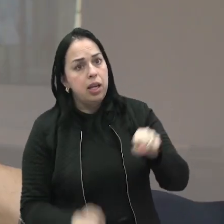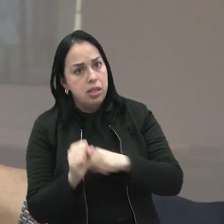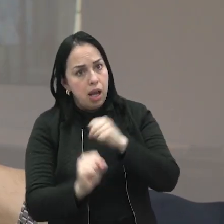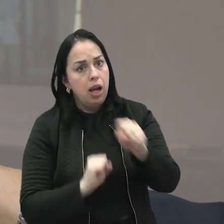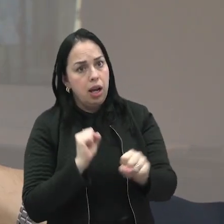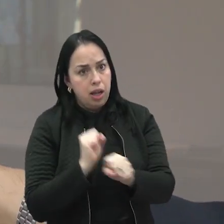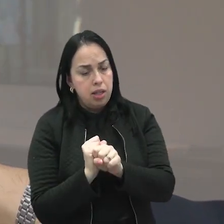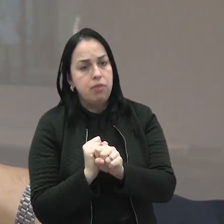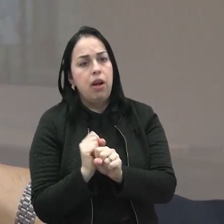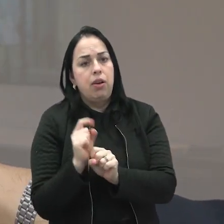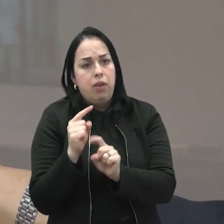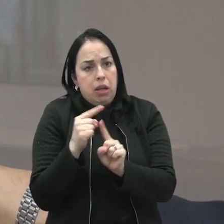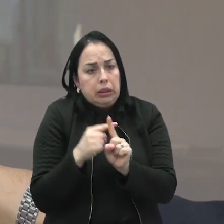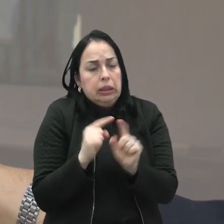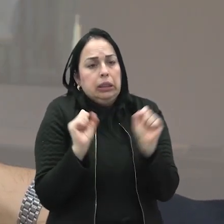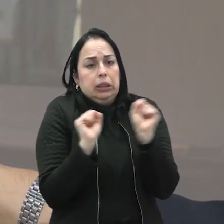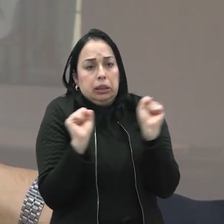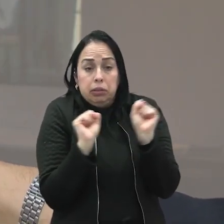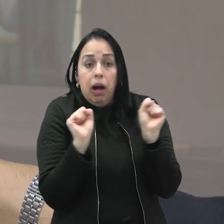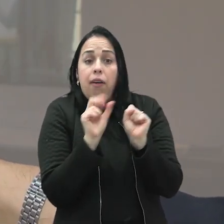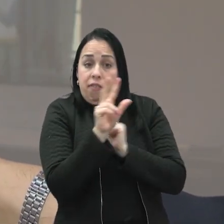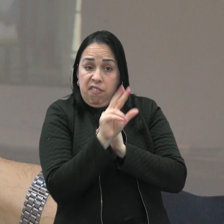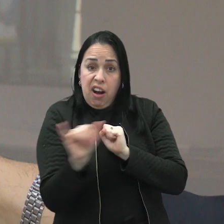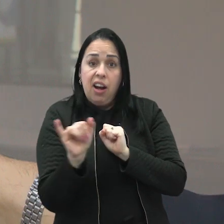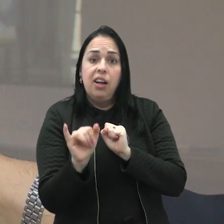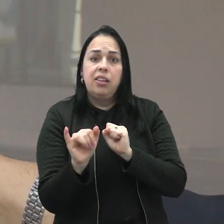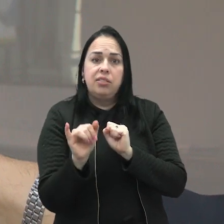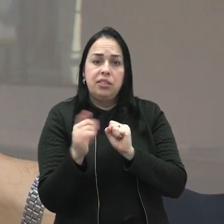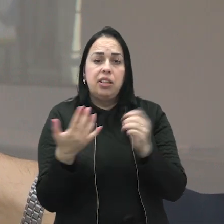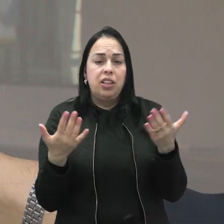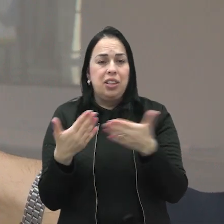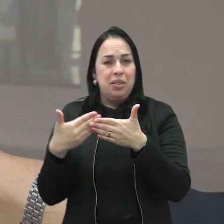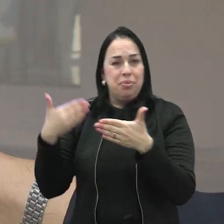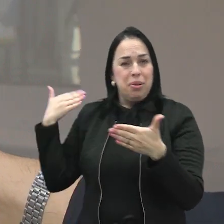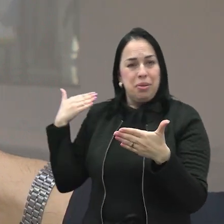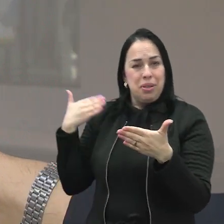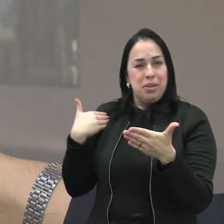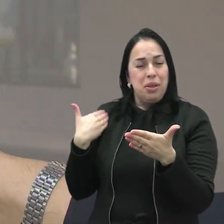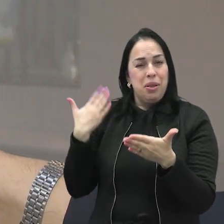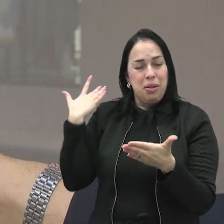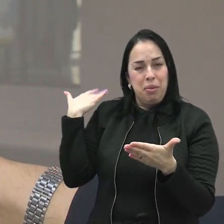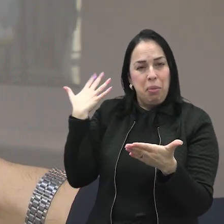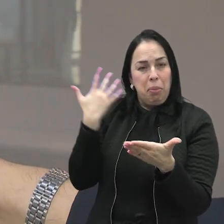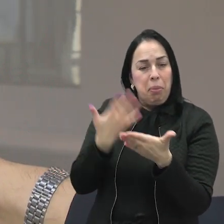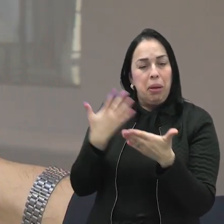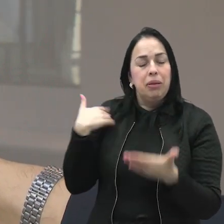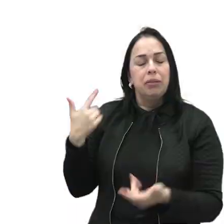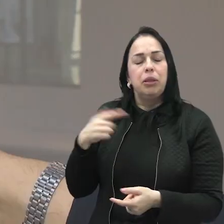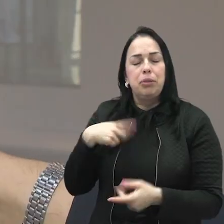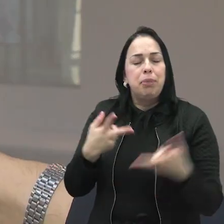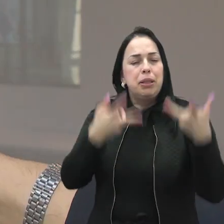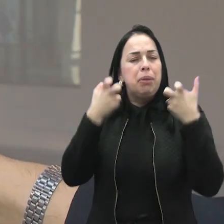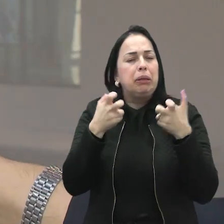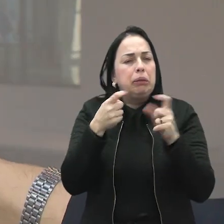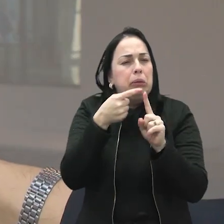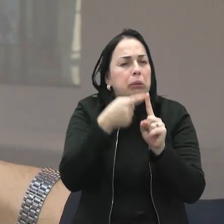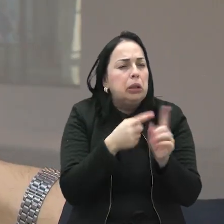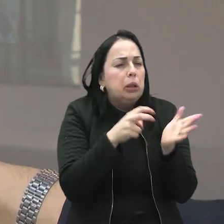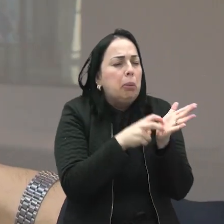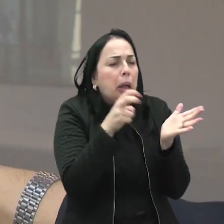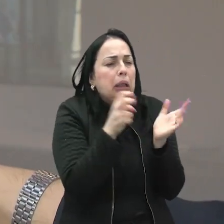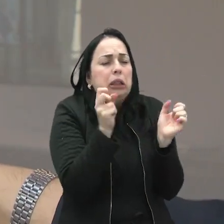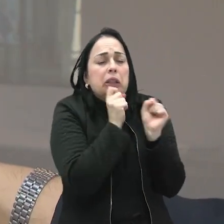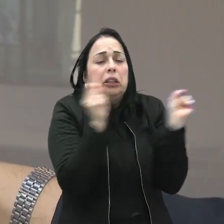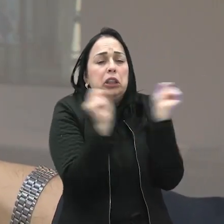esse ano uma configuração de mais frio, com mais ondas de frio, que é o que a gente viu agora nessa abertura nos últimos dias. A gente deve ter